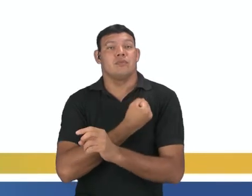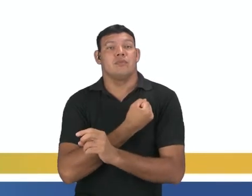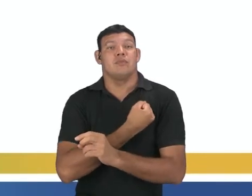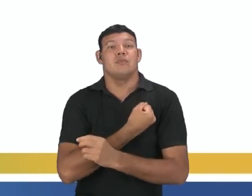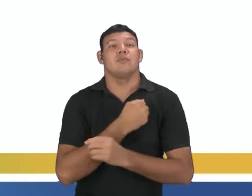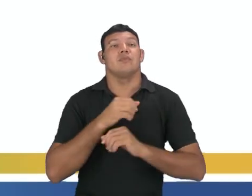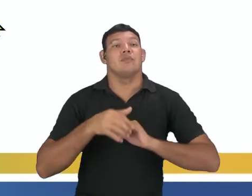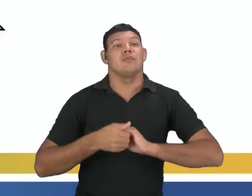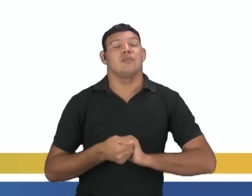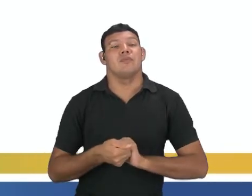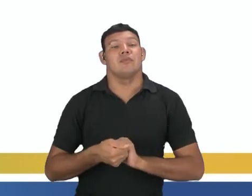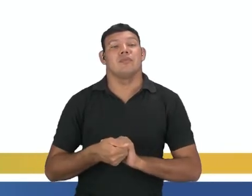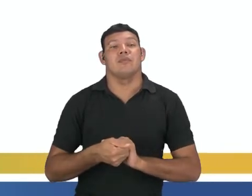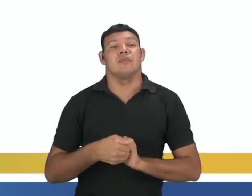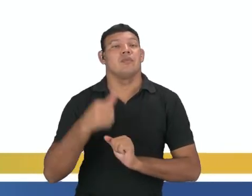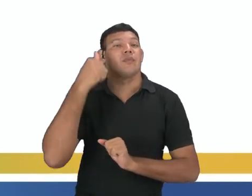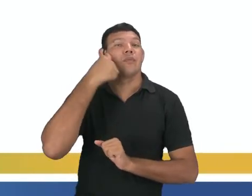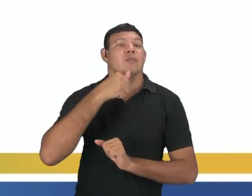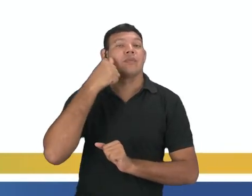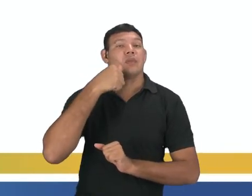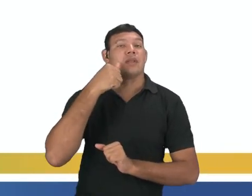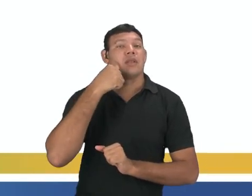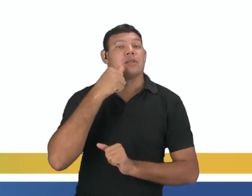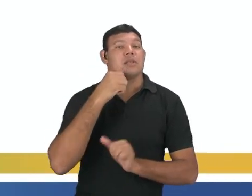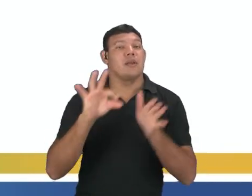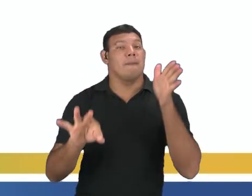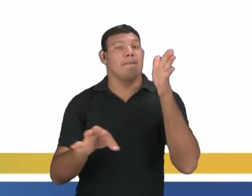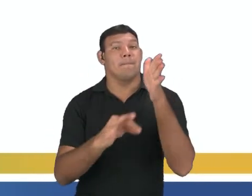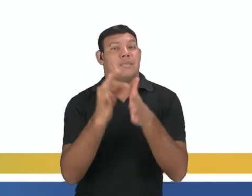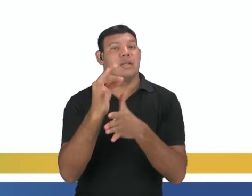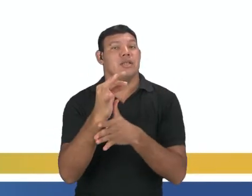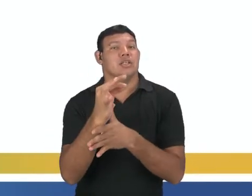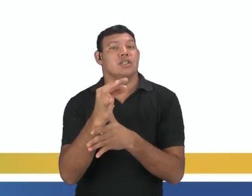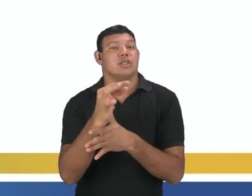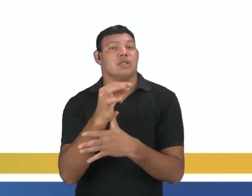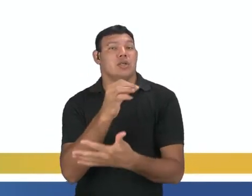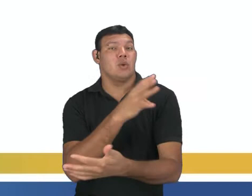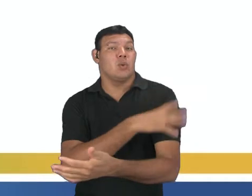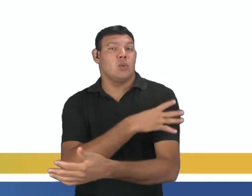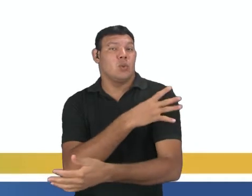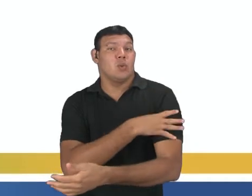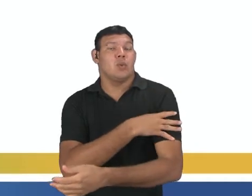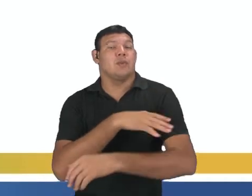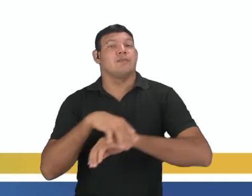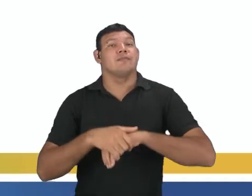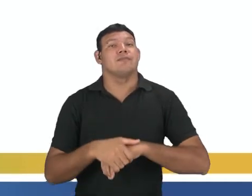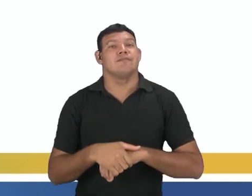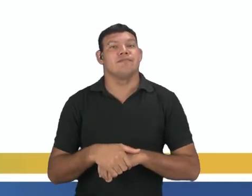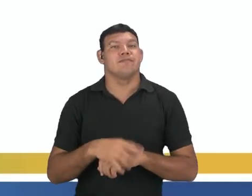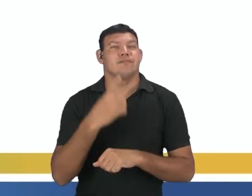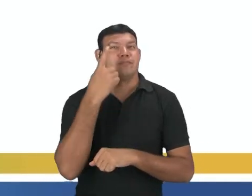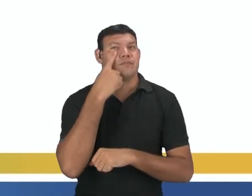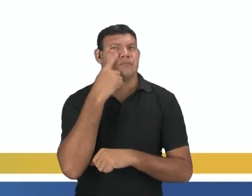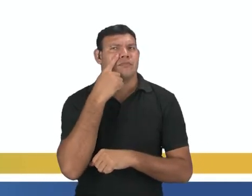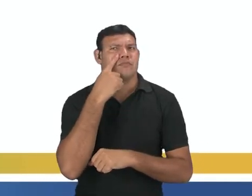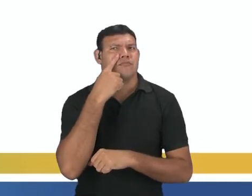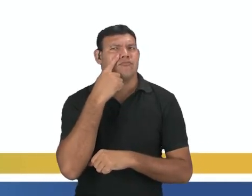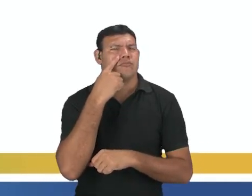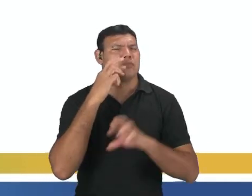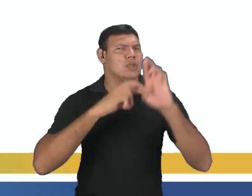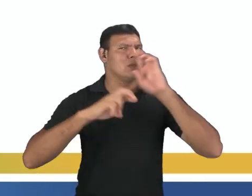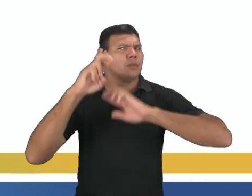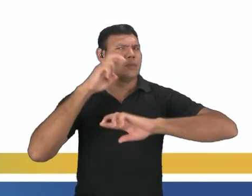só a pergunta, determine o número de meninas escrito no quarto ano. Então, o que eu tenho que